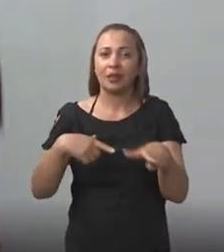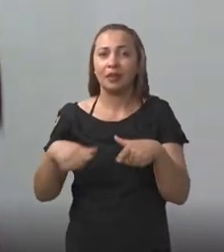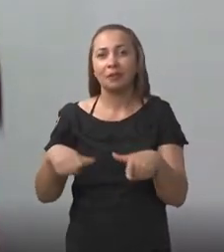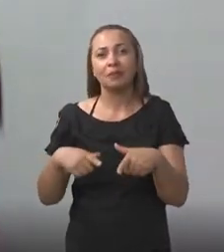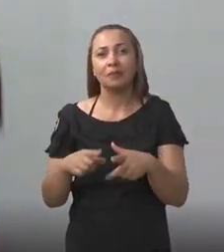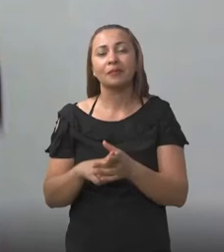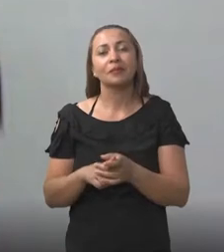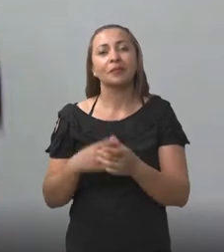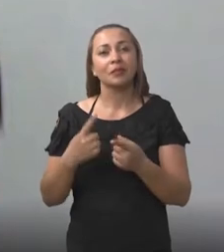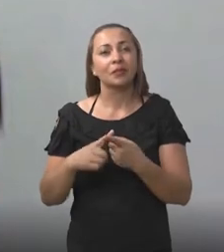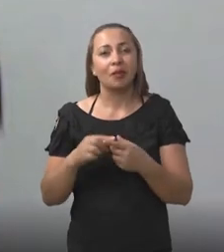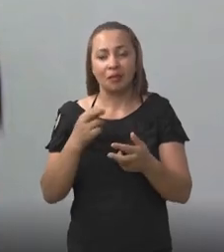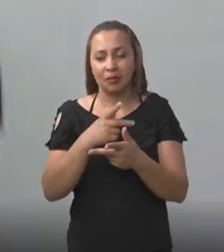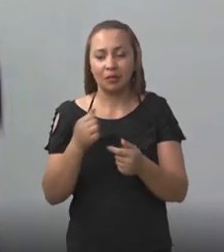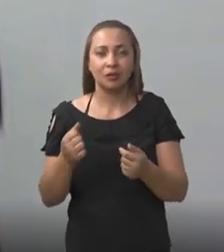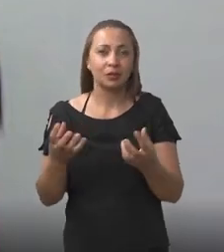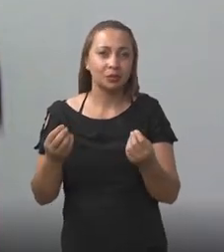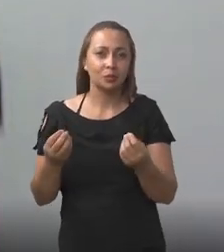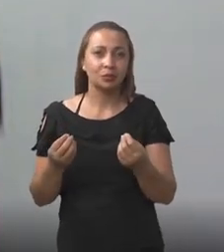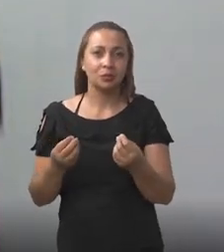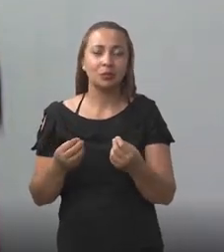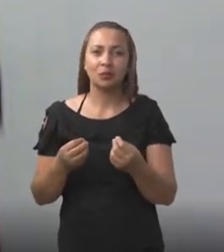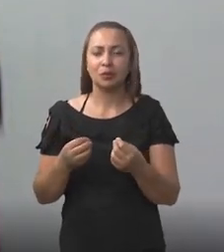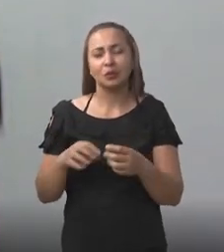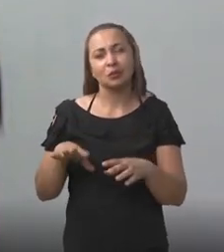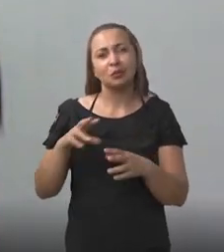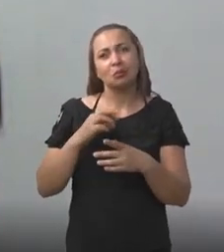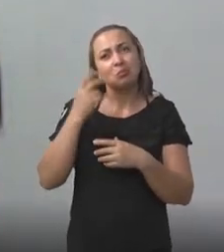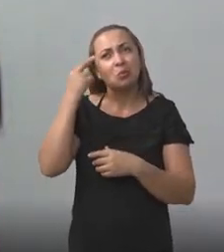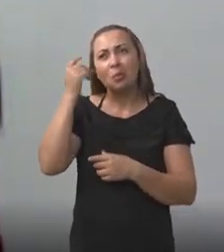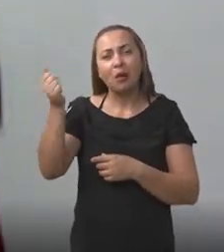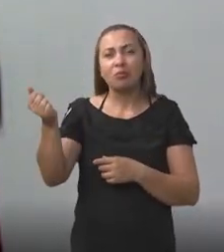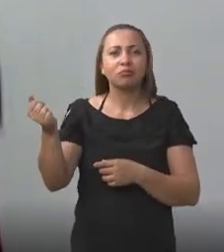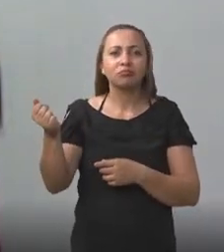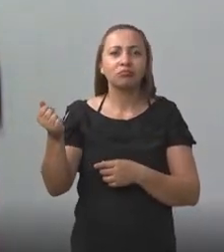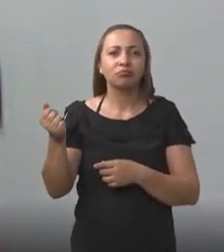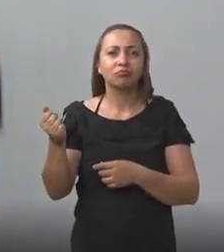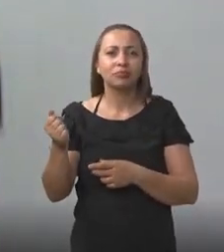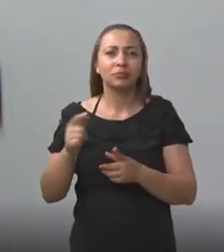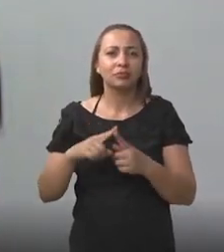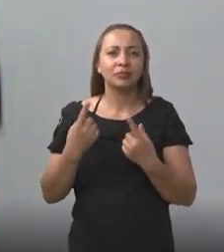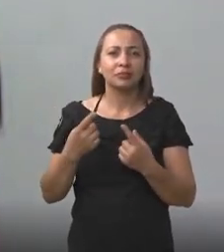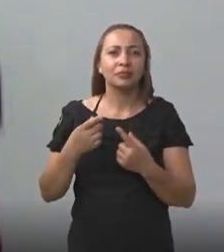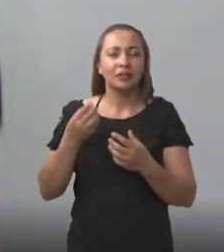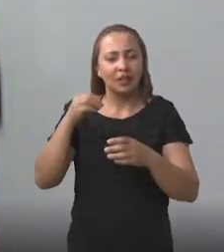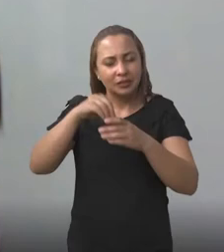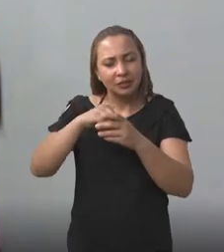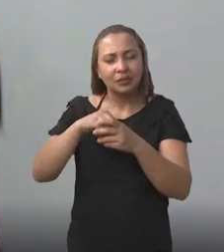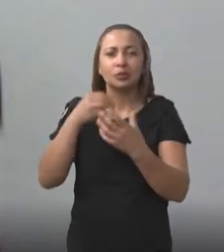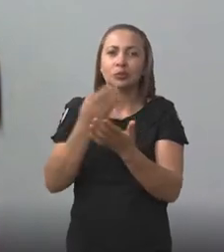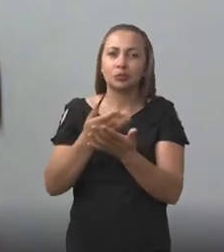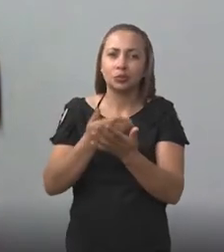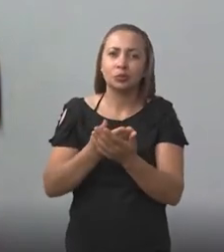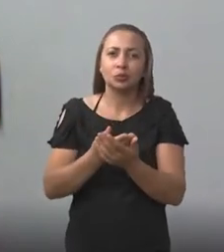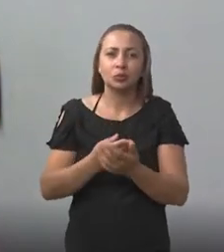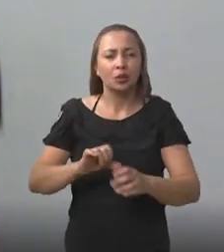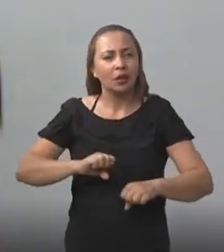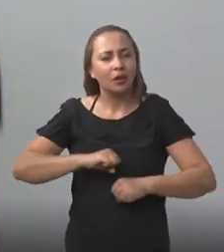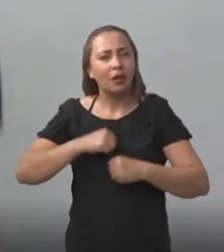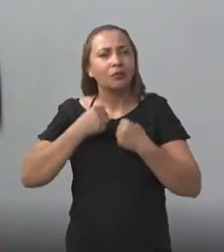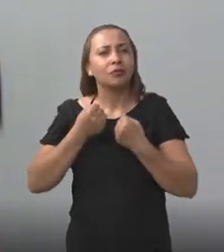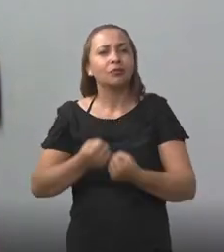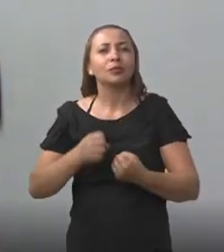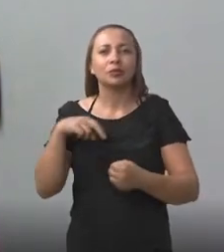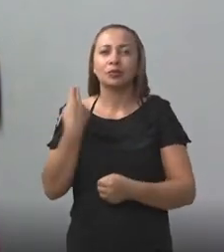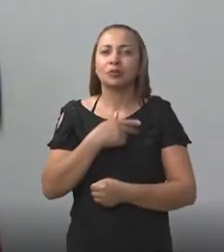primeiro trabalho do projeto, porque foi uma coisa, assim, muito despretensiosa mesmo. Mas, né, pela grandeza do estudo